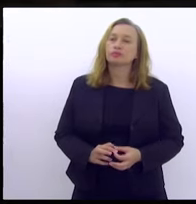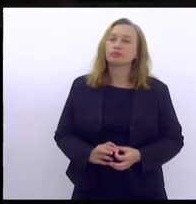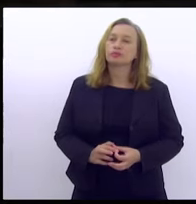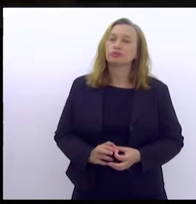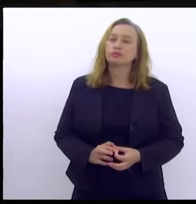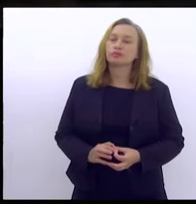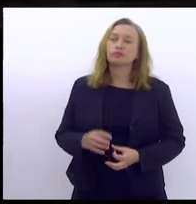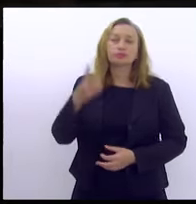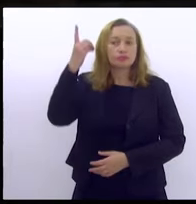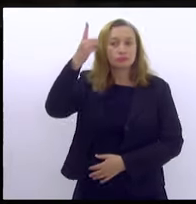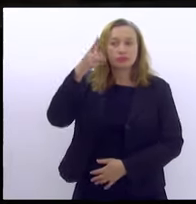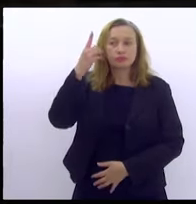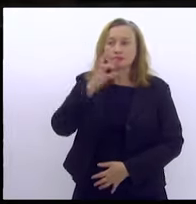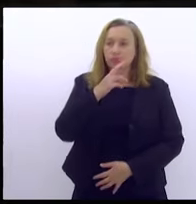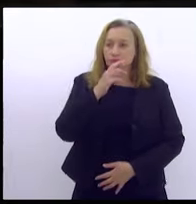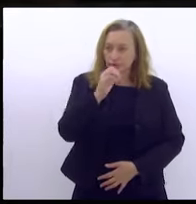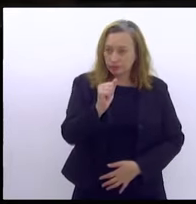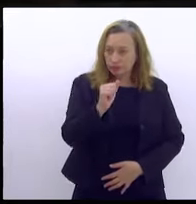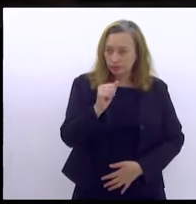deputado Rodrigo Amorim,